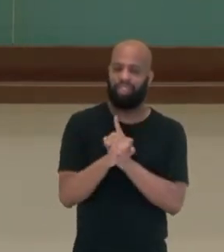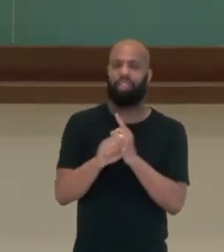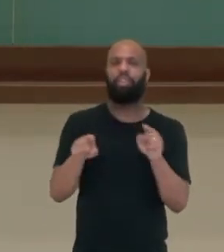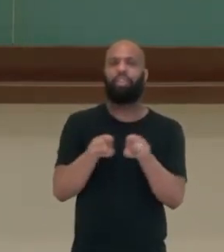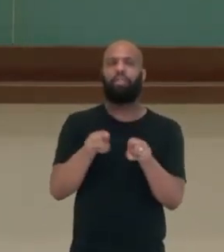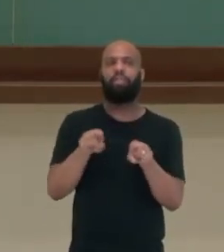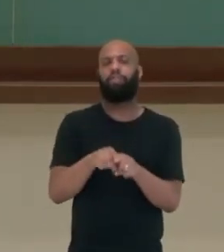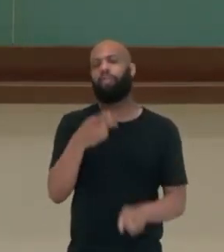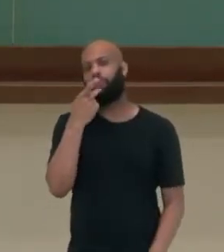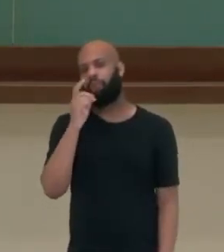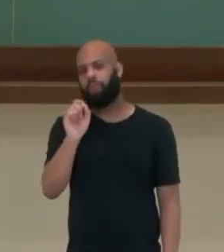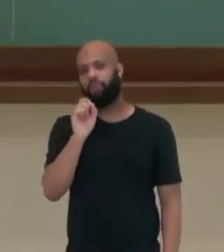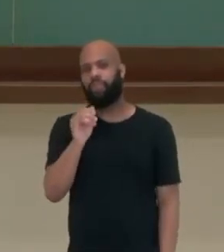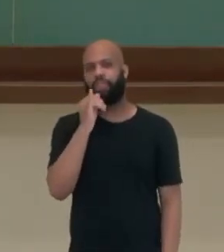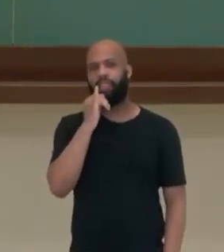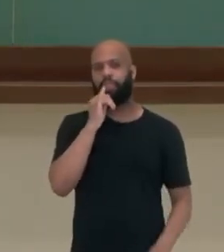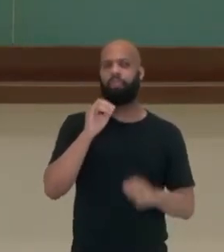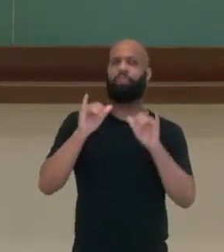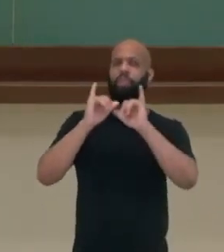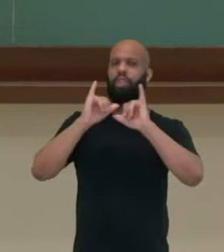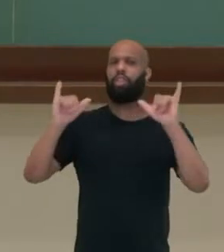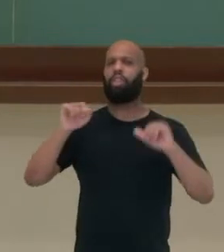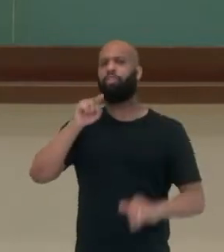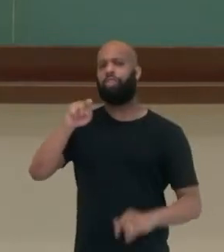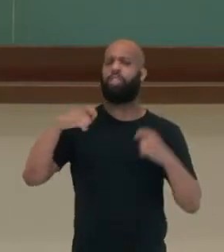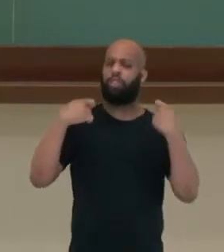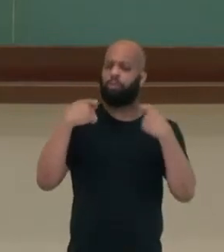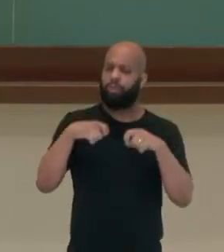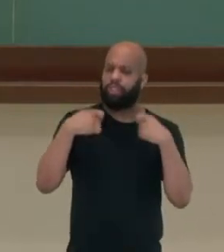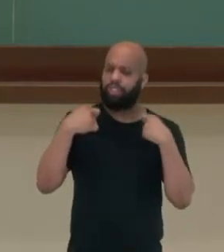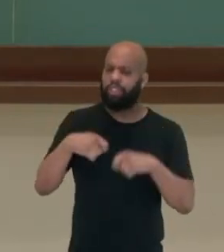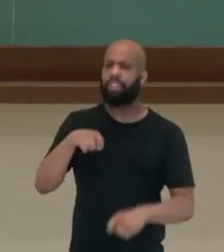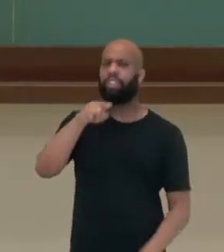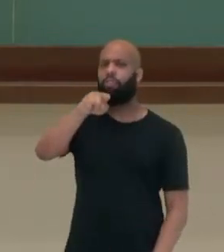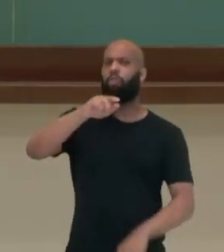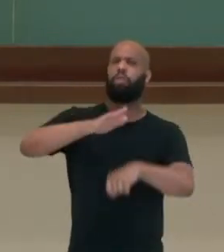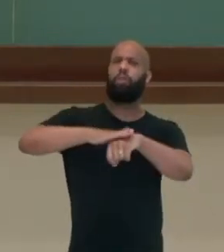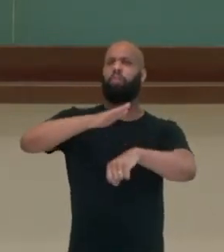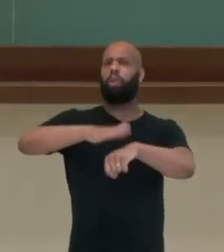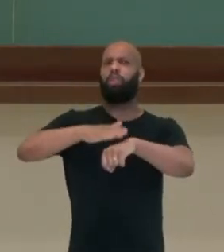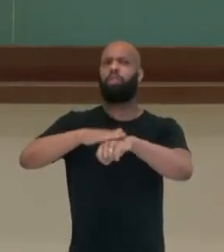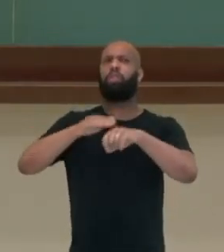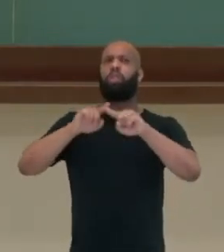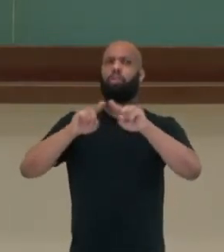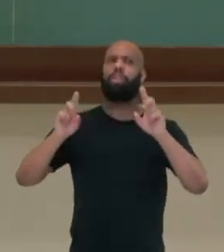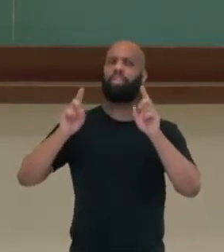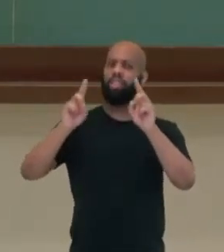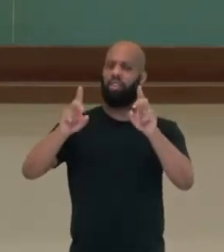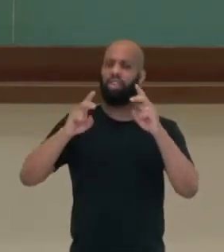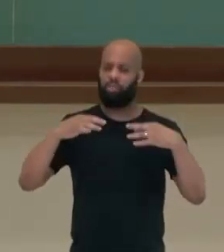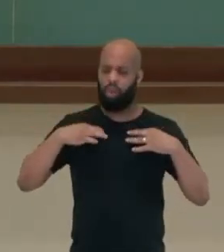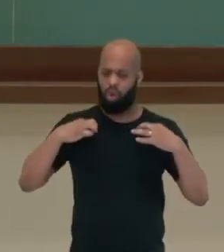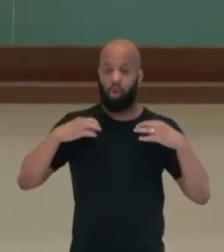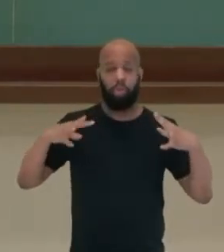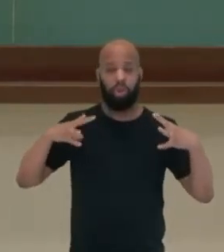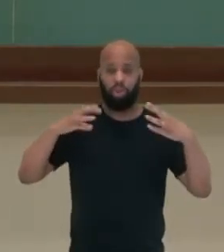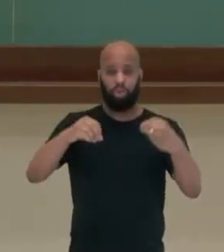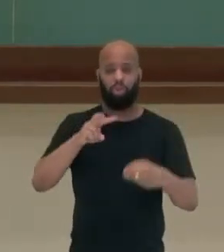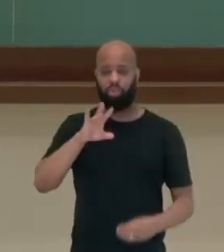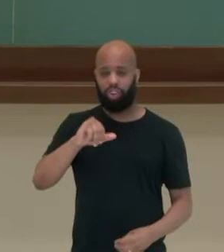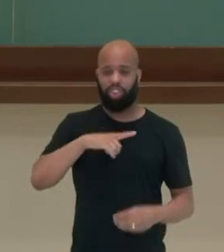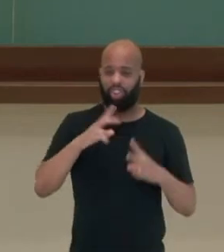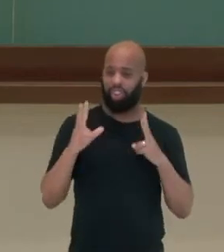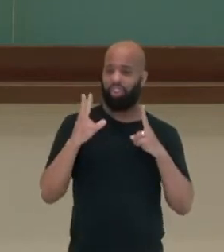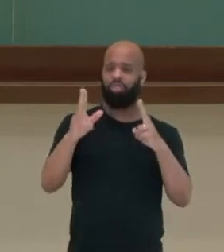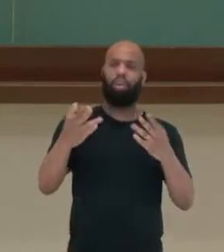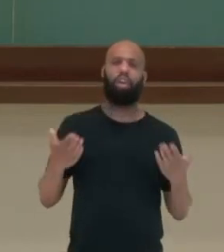fala que a propaganda fala seja individual, seja você mesmo, mas está vendendo uma roupa que todo mundo vai ter. Ela não vai